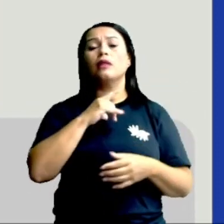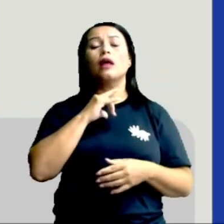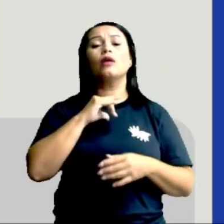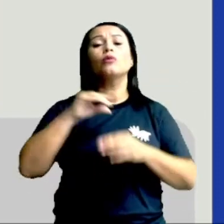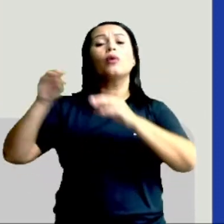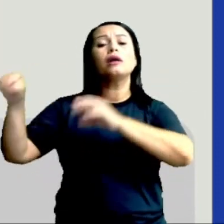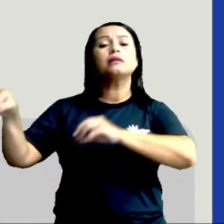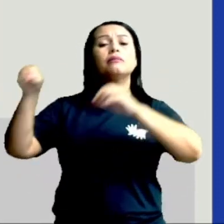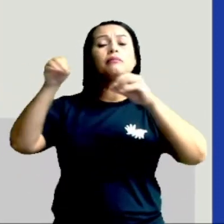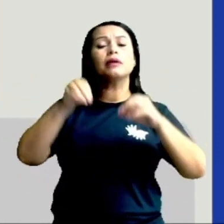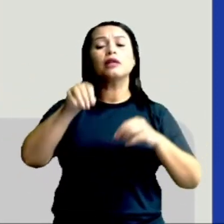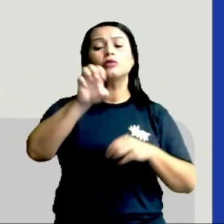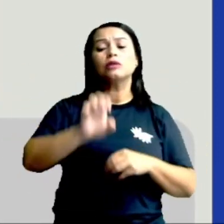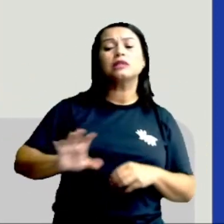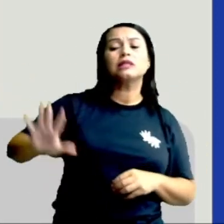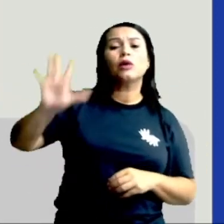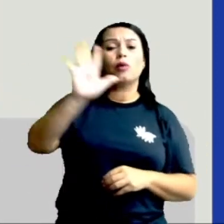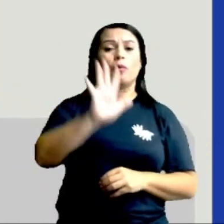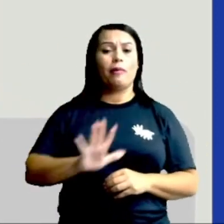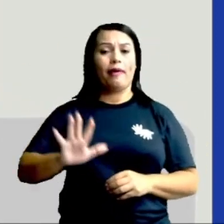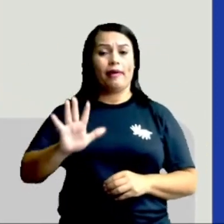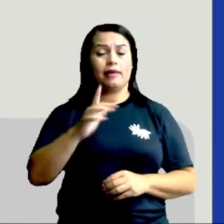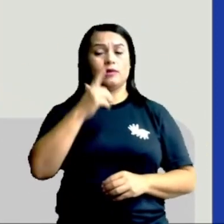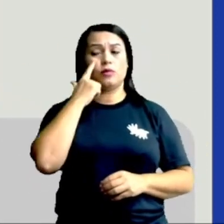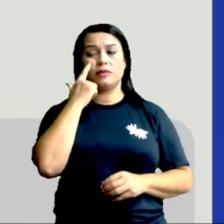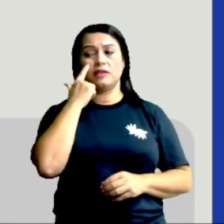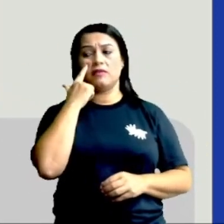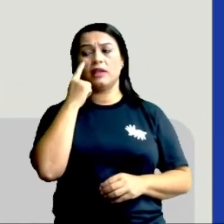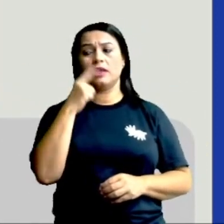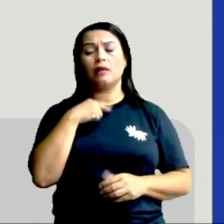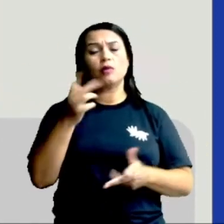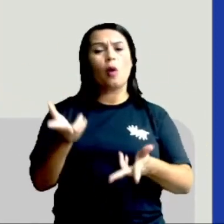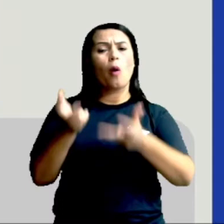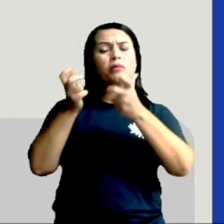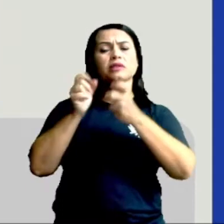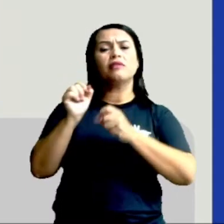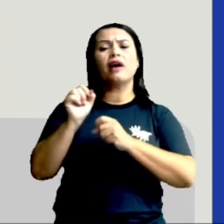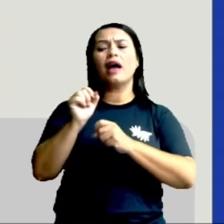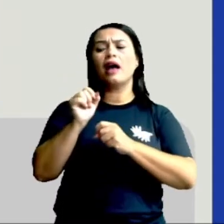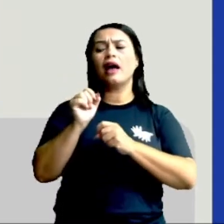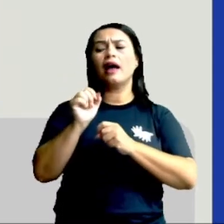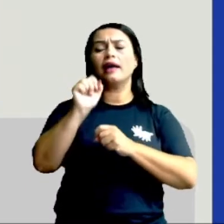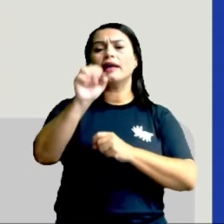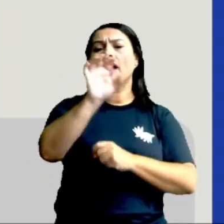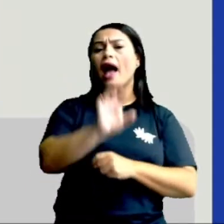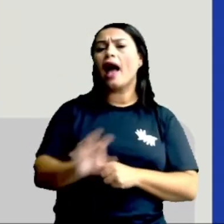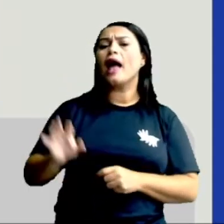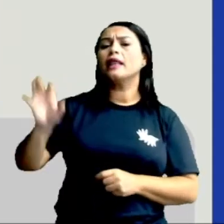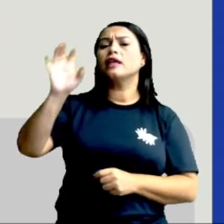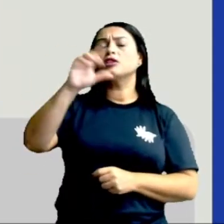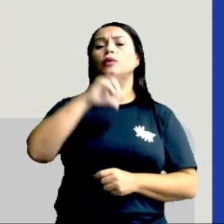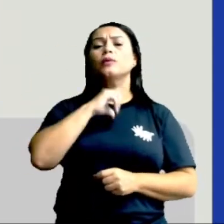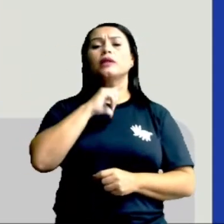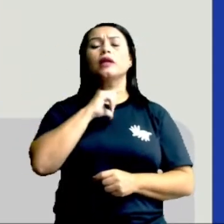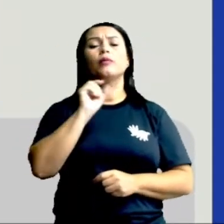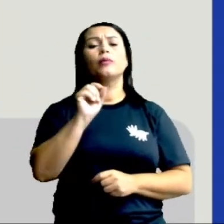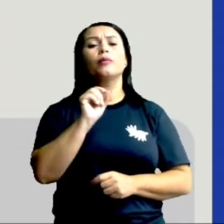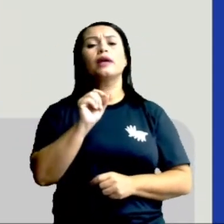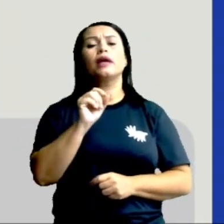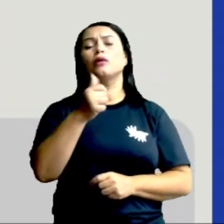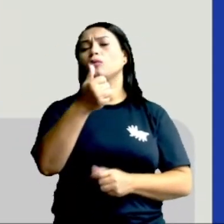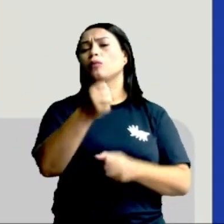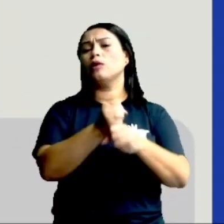Imigrações europeias. Aqui a gente tem, para a gente observar em cada região, tá? Temos aqui o destaque